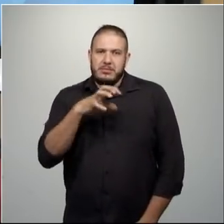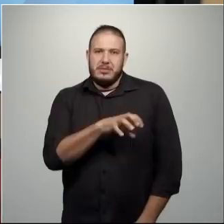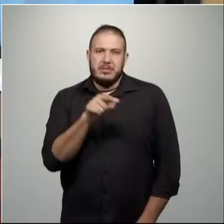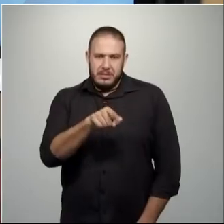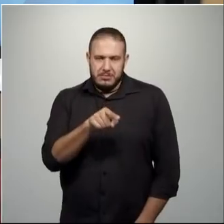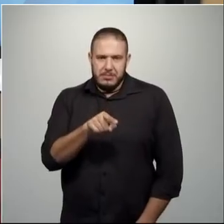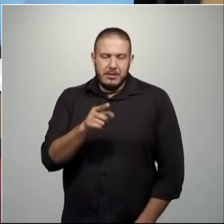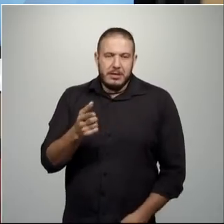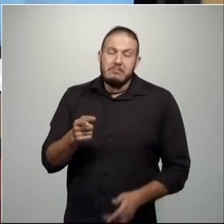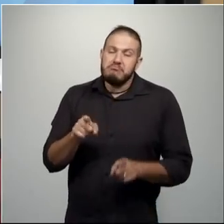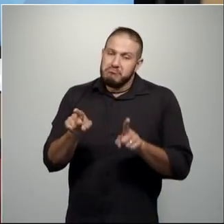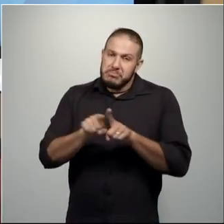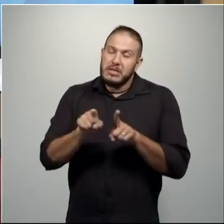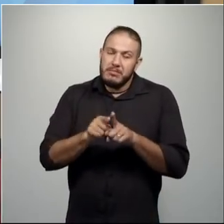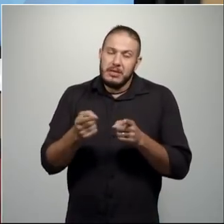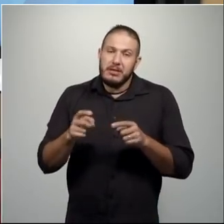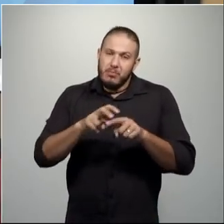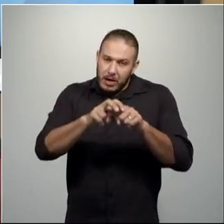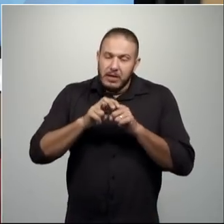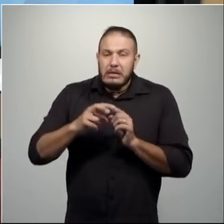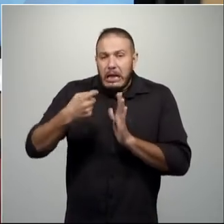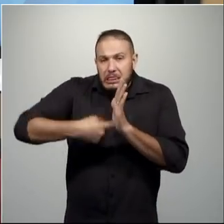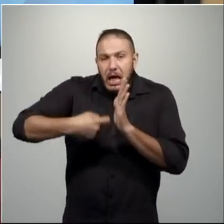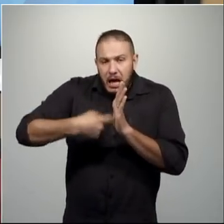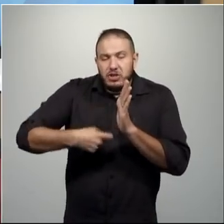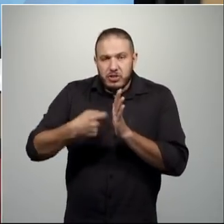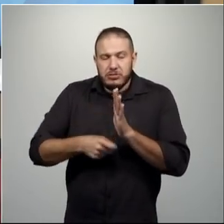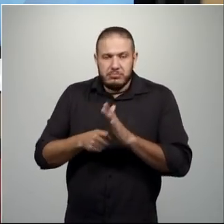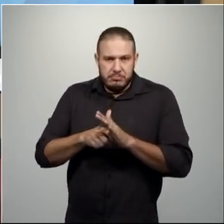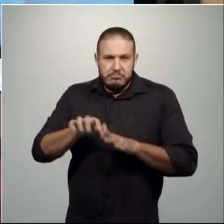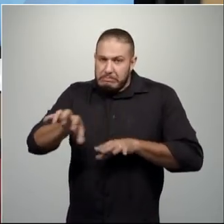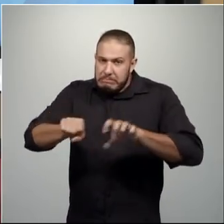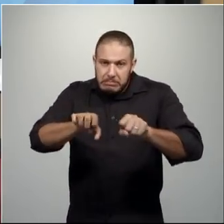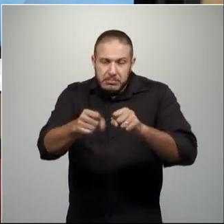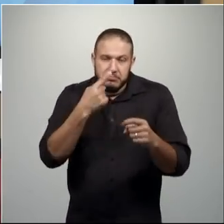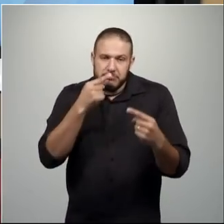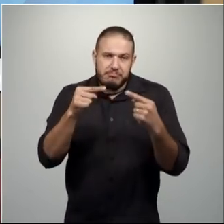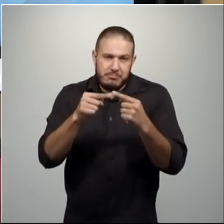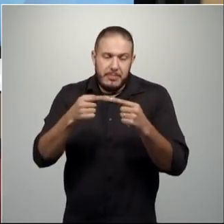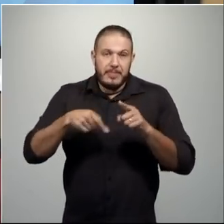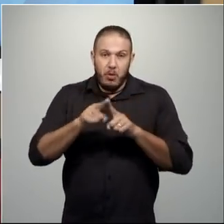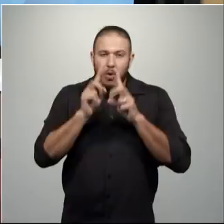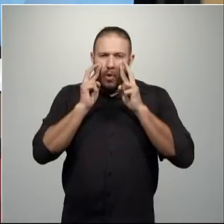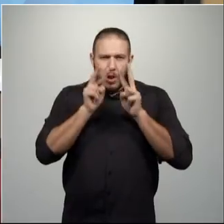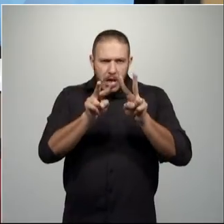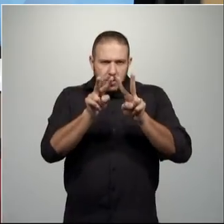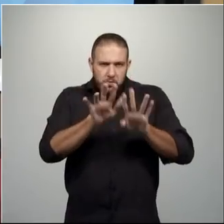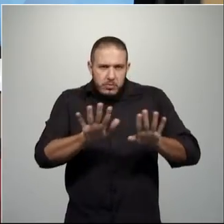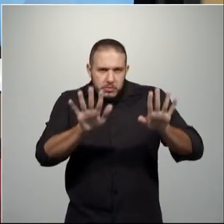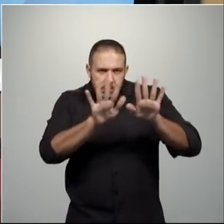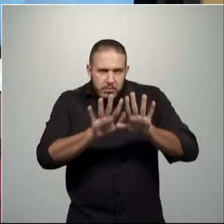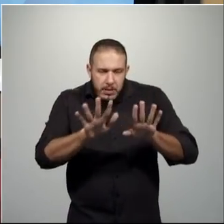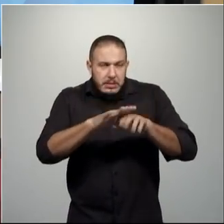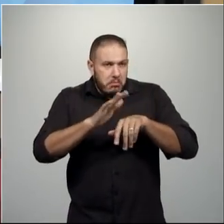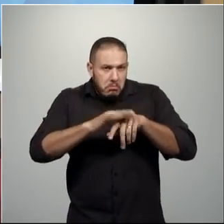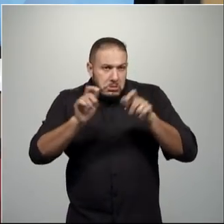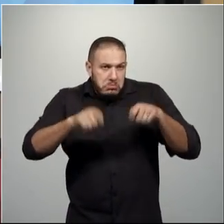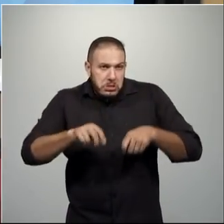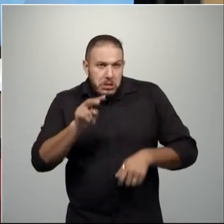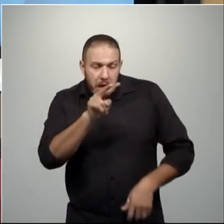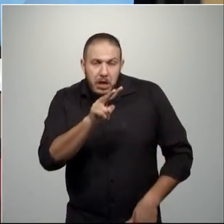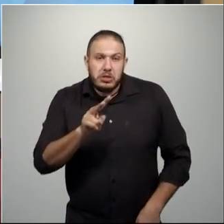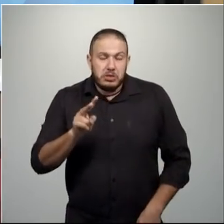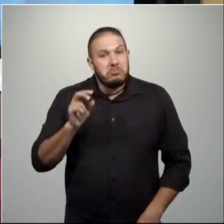e também de rodagem de mineração correspondente então eu tenho olhando esse cenário com essas possibilidades é bem provável que